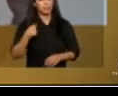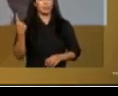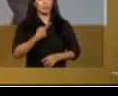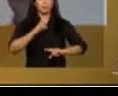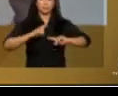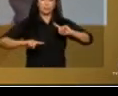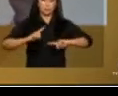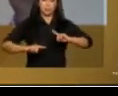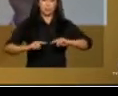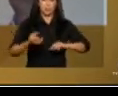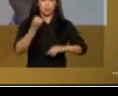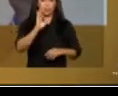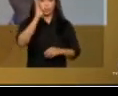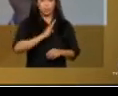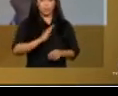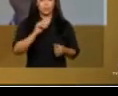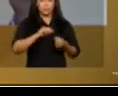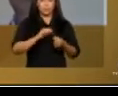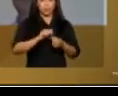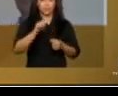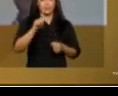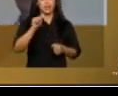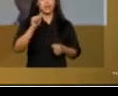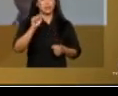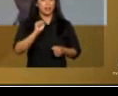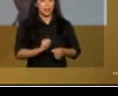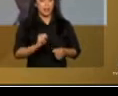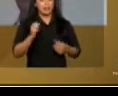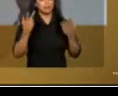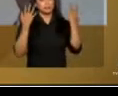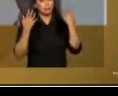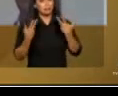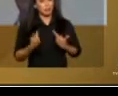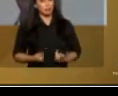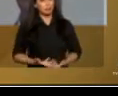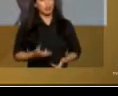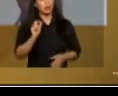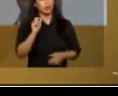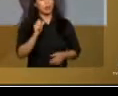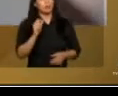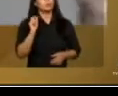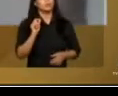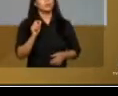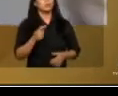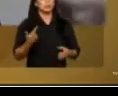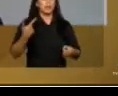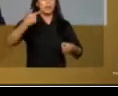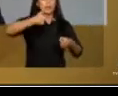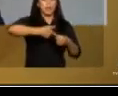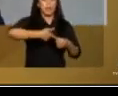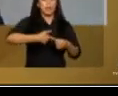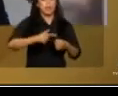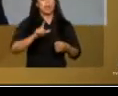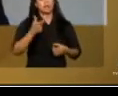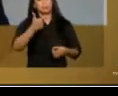Brasil é um grande produtor de petróleo e de gás natural, devemos procurar ser um dos grandes produtores de gasolina, nafta,